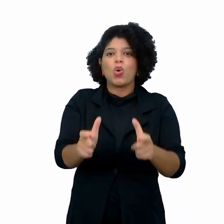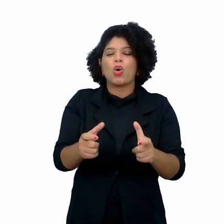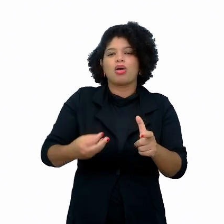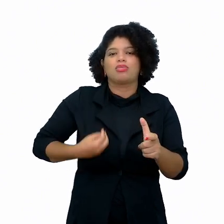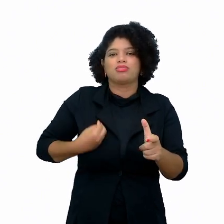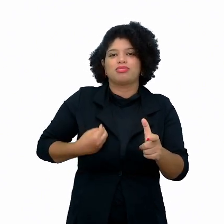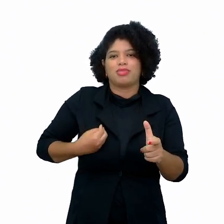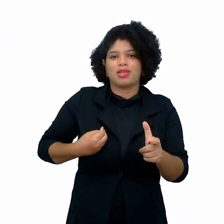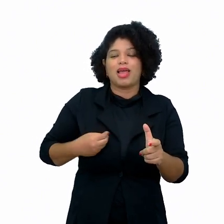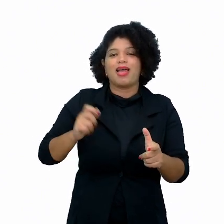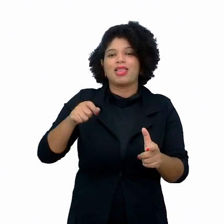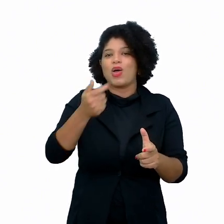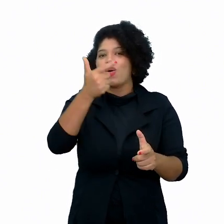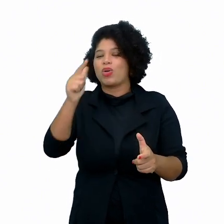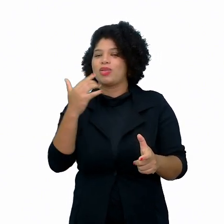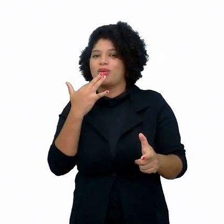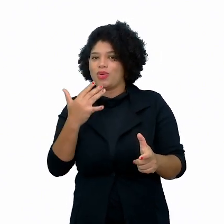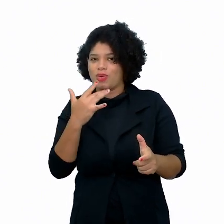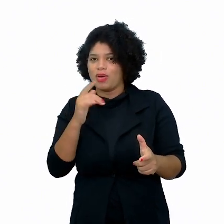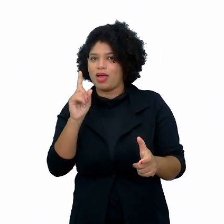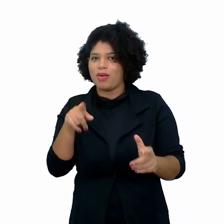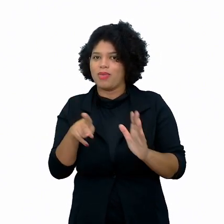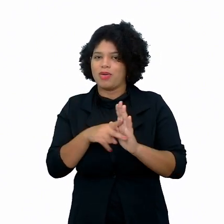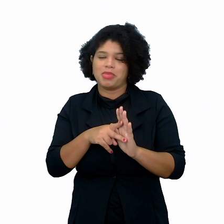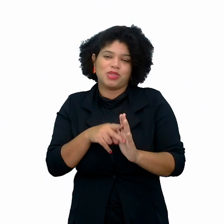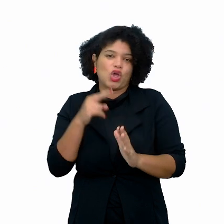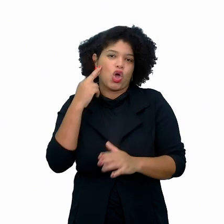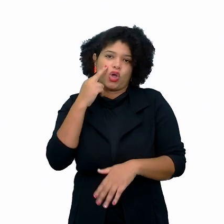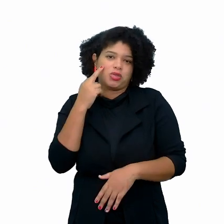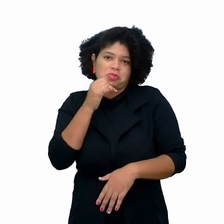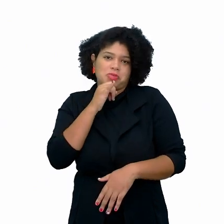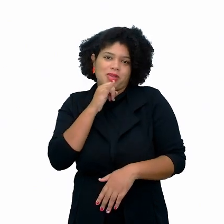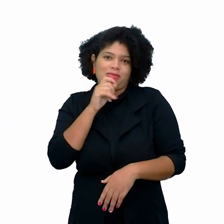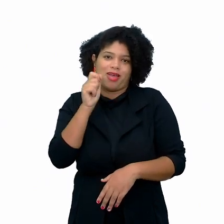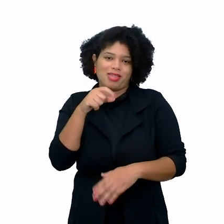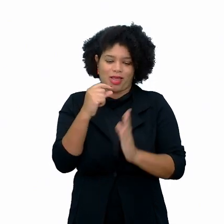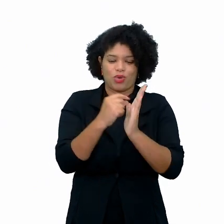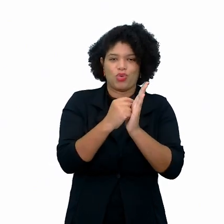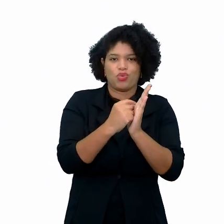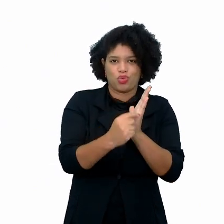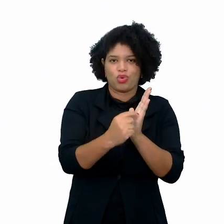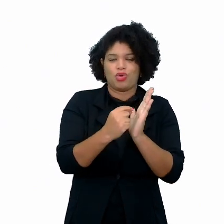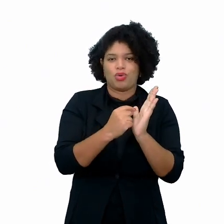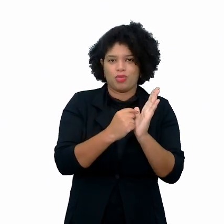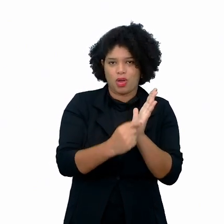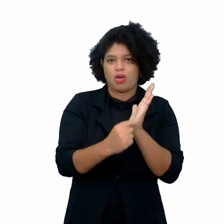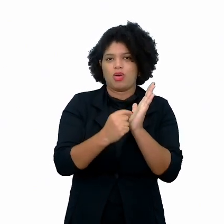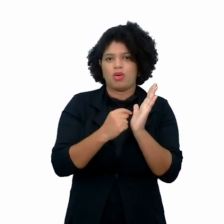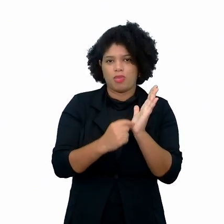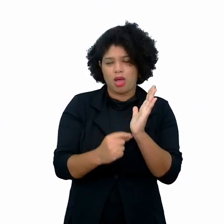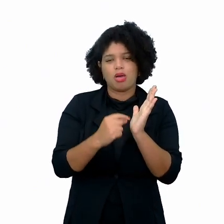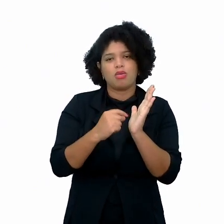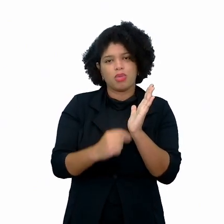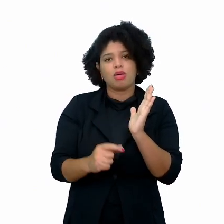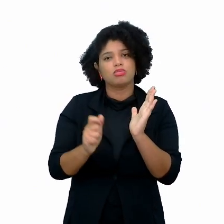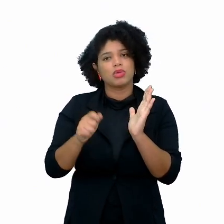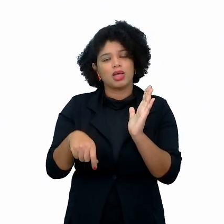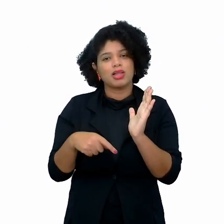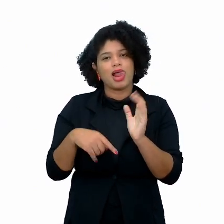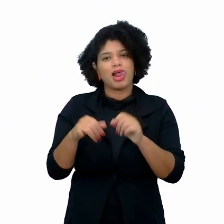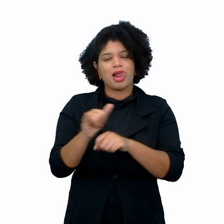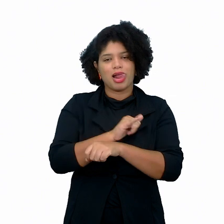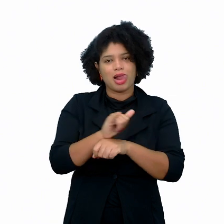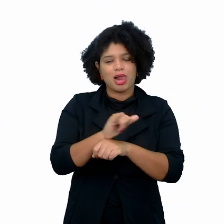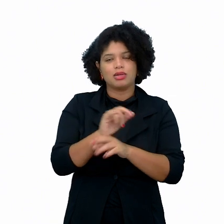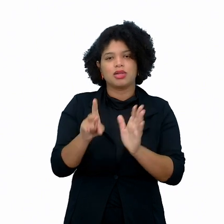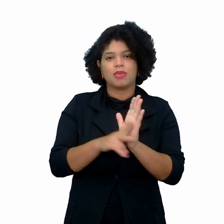eu uso a cor rosa para destacar esse dado. E assim, sucessivamente, posso utilizar essa